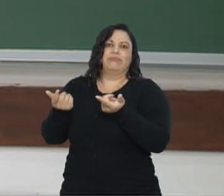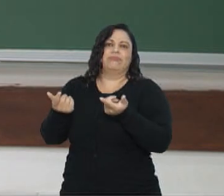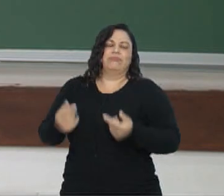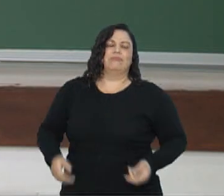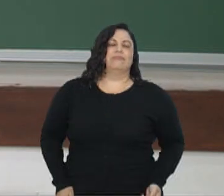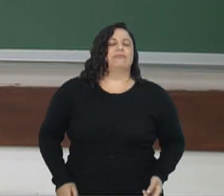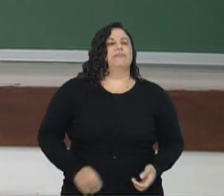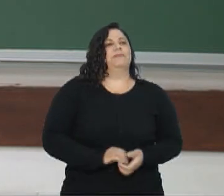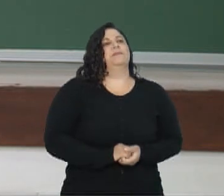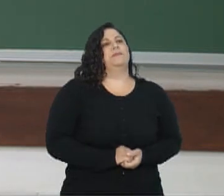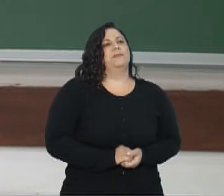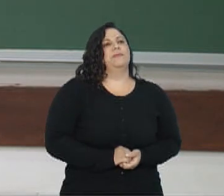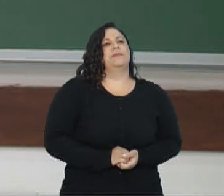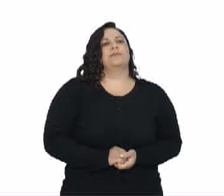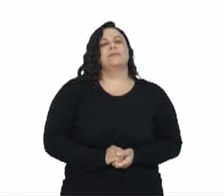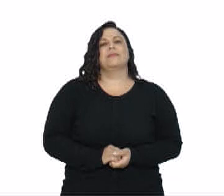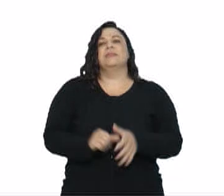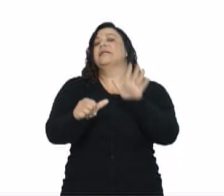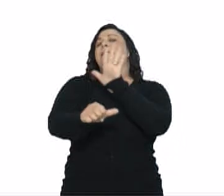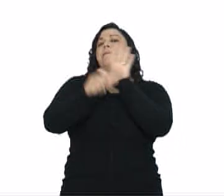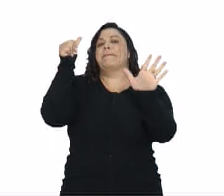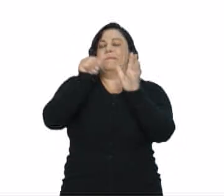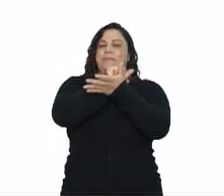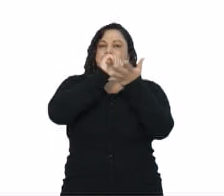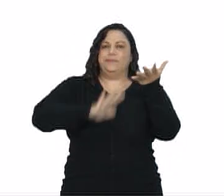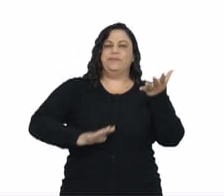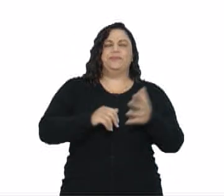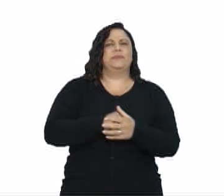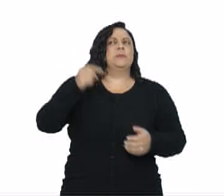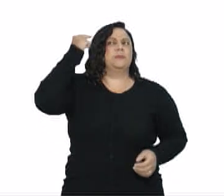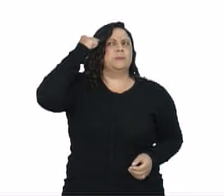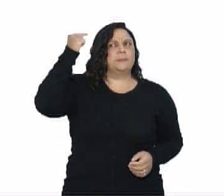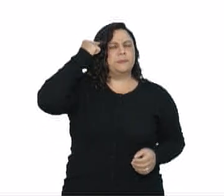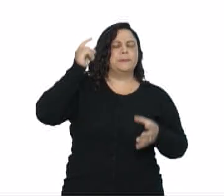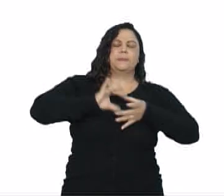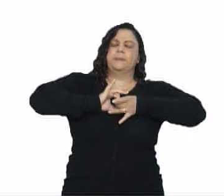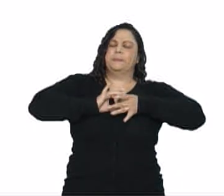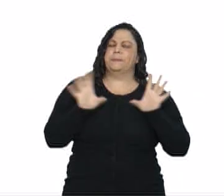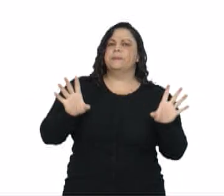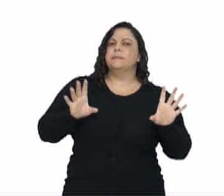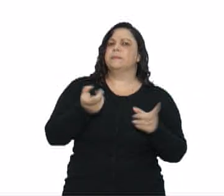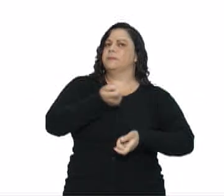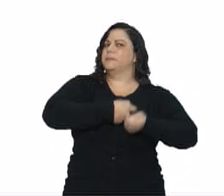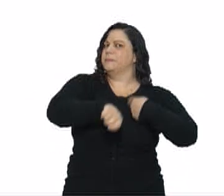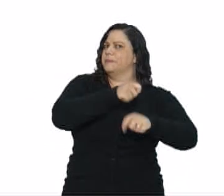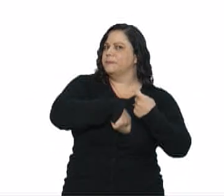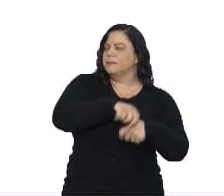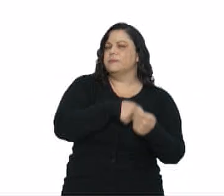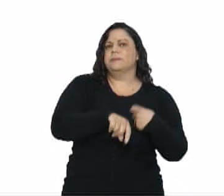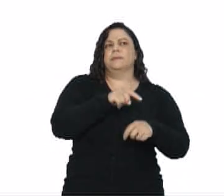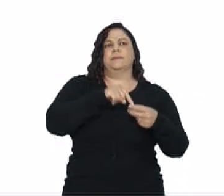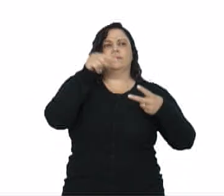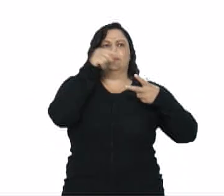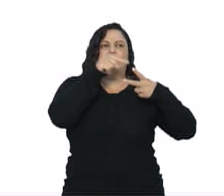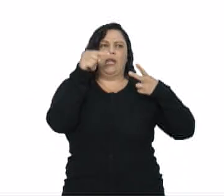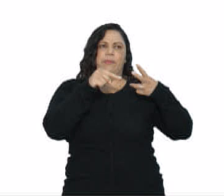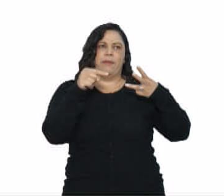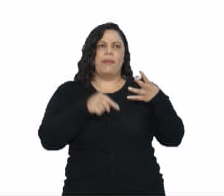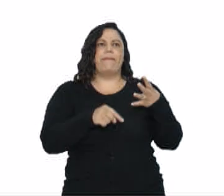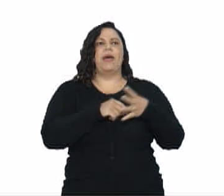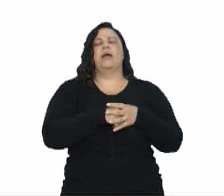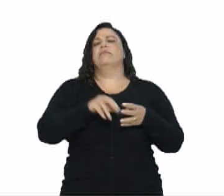vamos para a nossa primeira atividade. Os pensadores do liberalismo econômico, como Adam Smith, Malthus e outros,